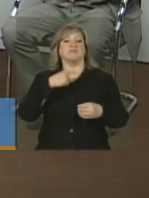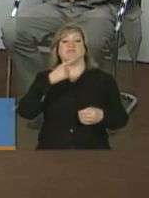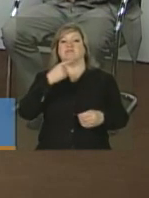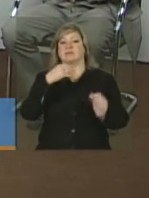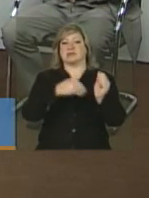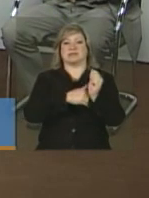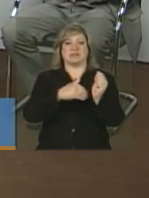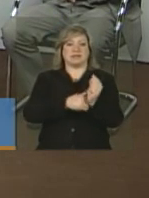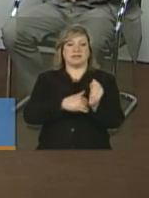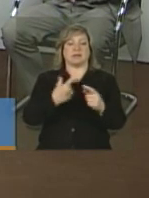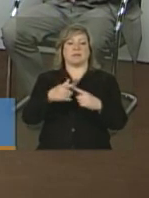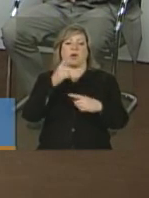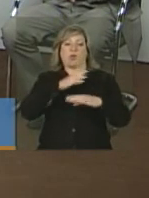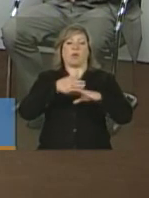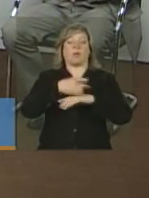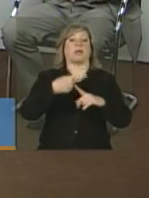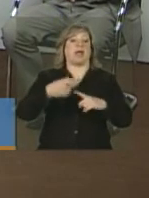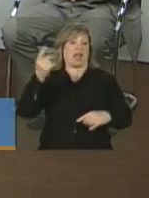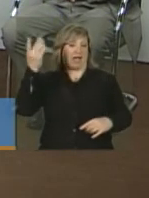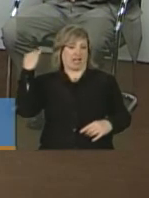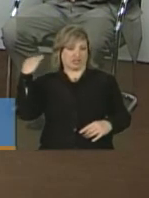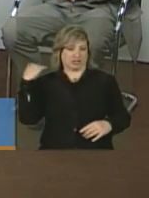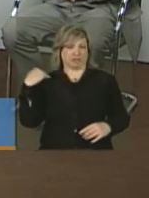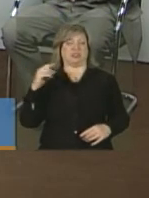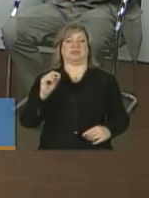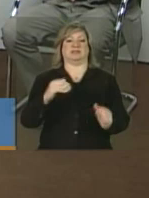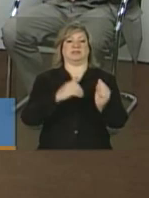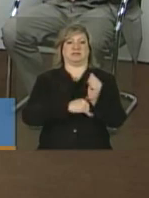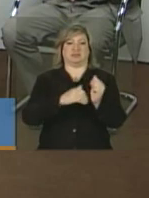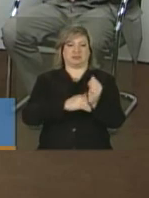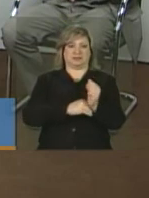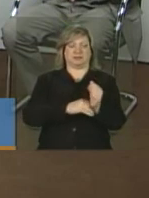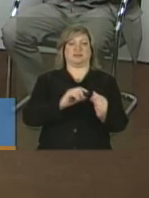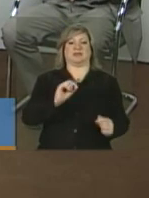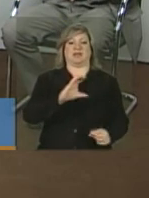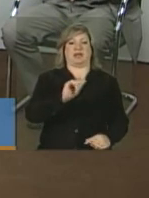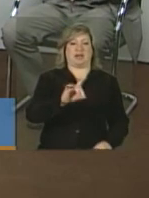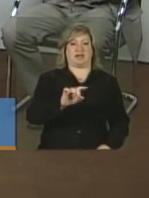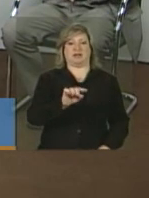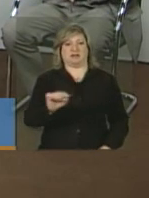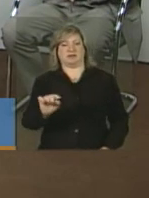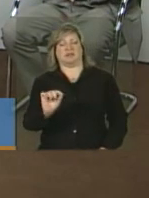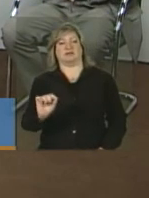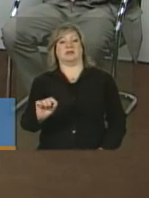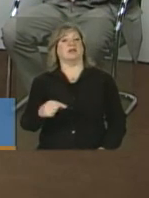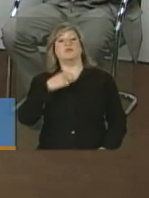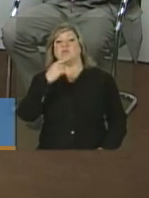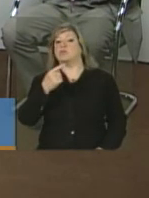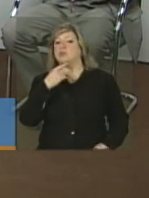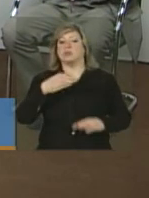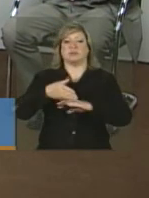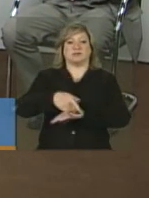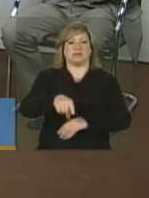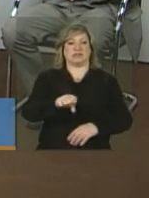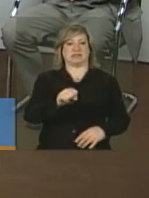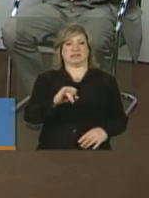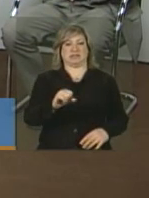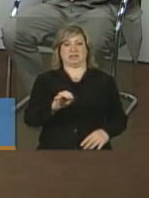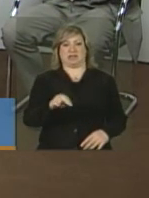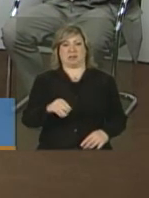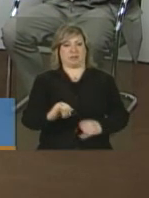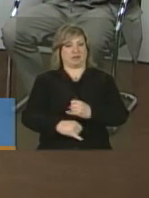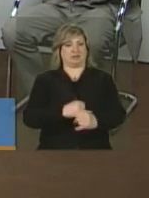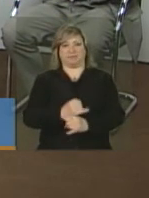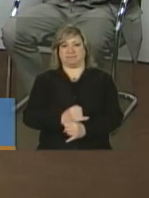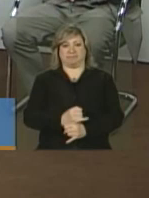uma vez que a antiga senha, CAD, underline, Jatobá, underline, PE, não dá mais acesso ao sistema. Atualmente, o